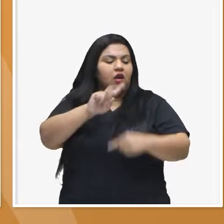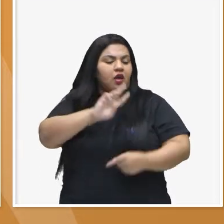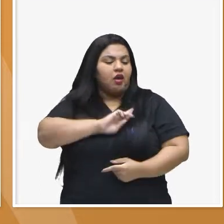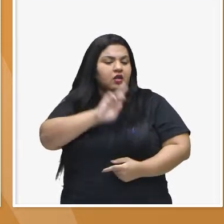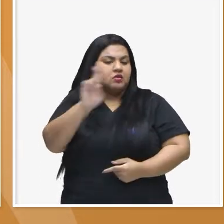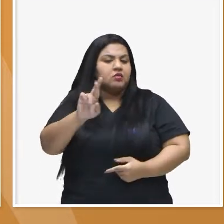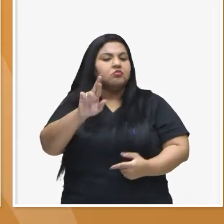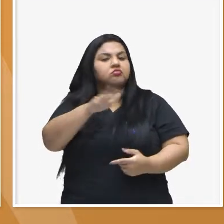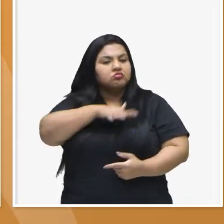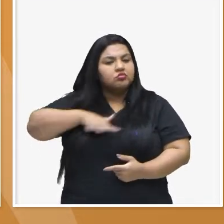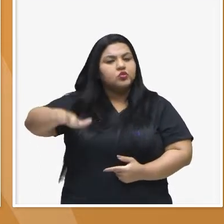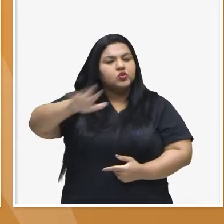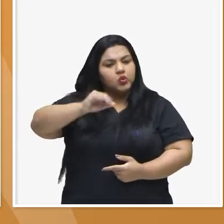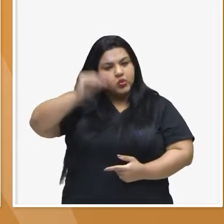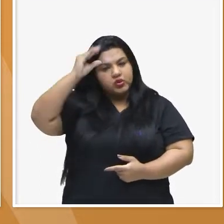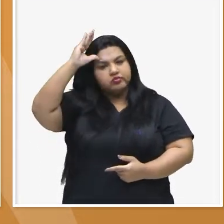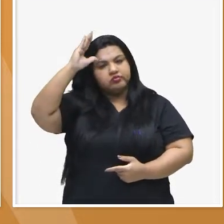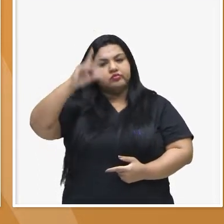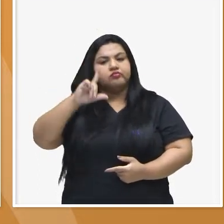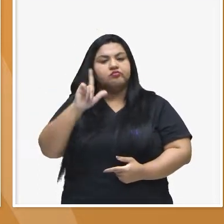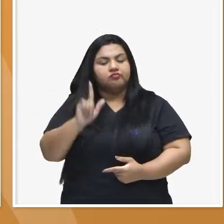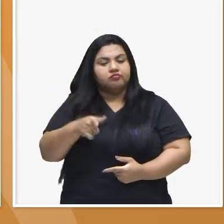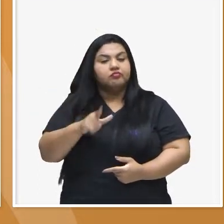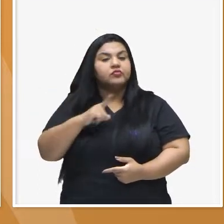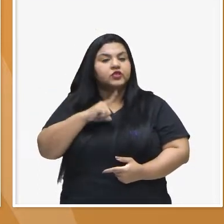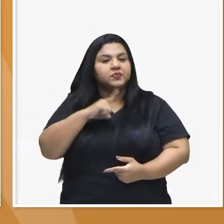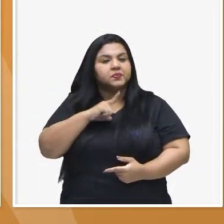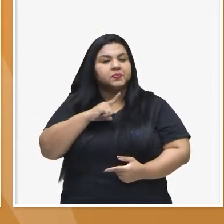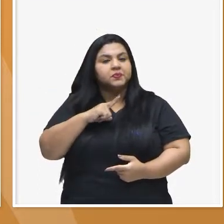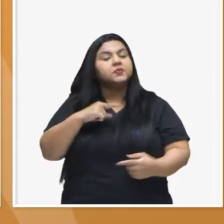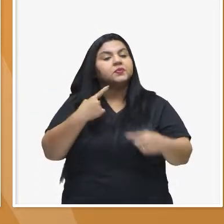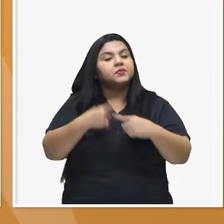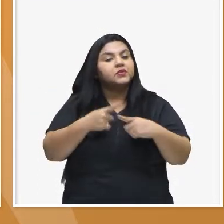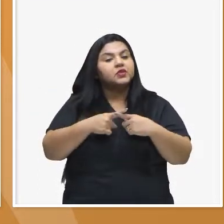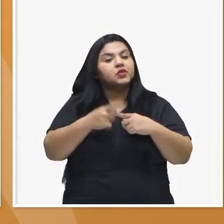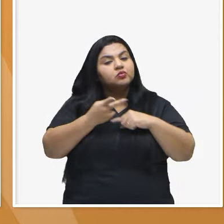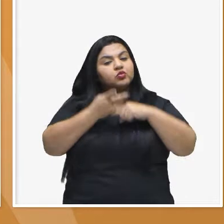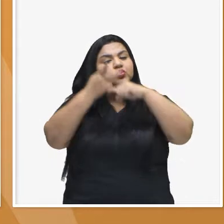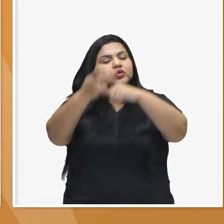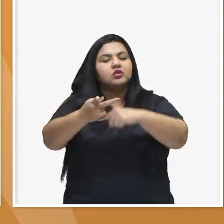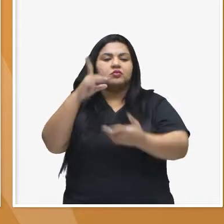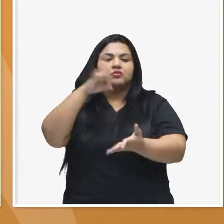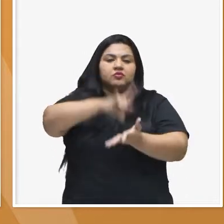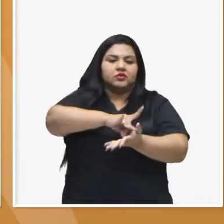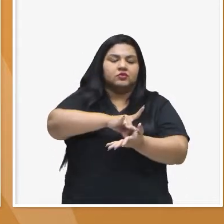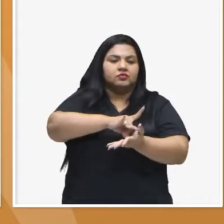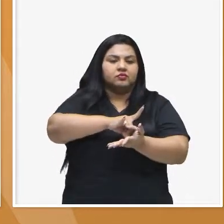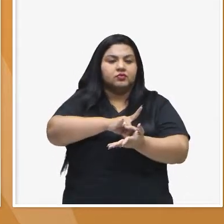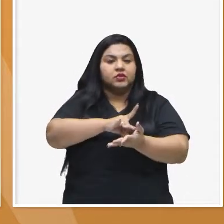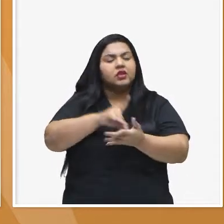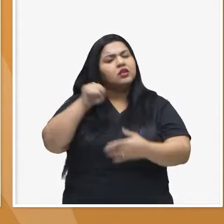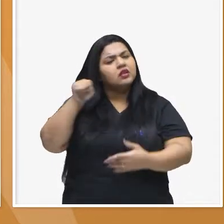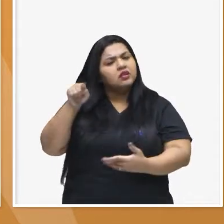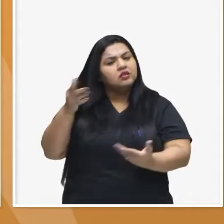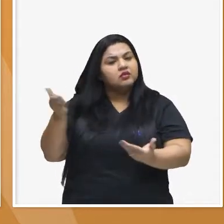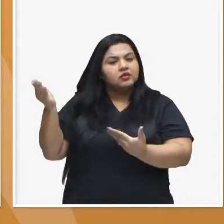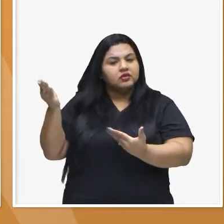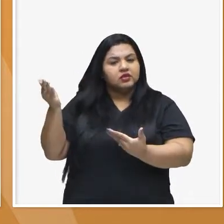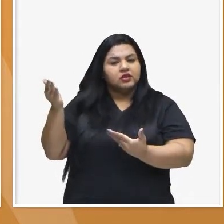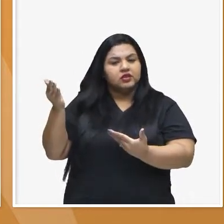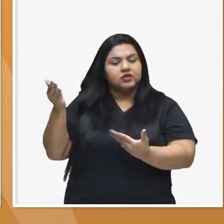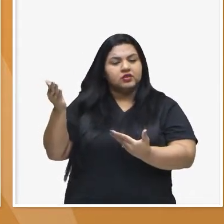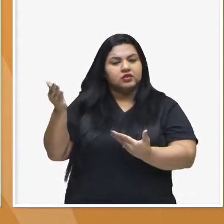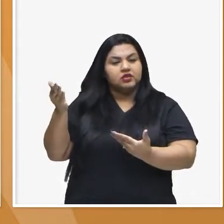conhecimento, né? Então, e nós buscamos o quê? A verdade. E aqui é que está o nó para a